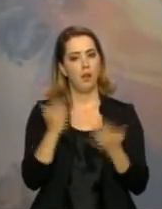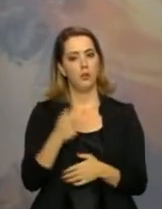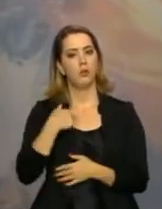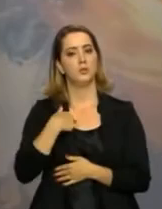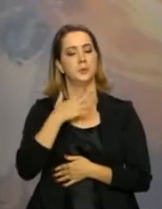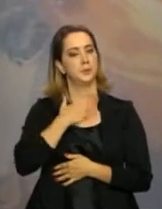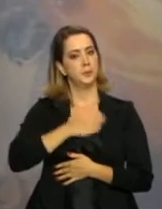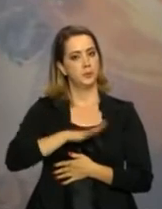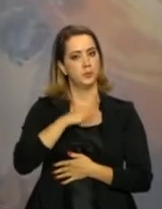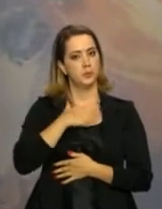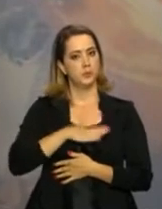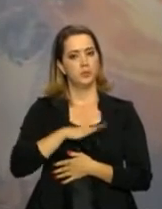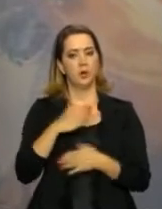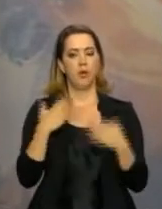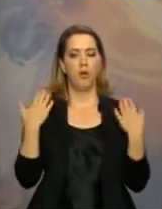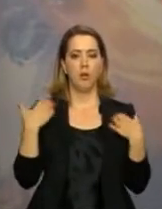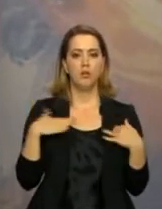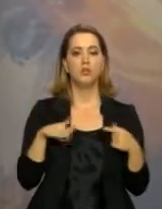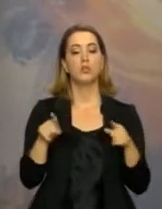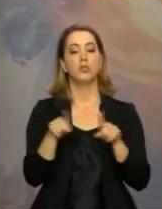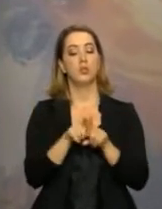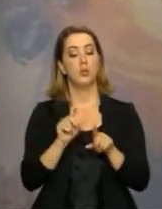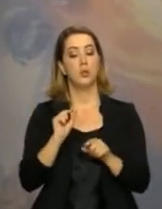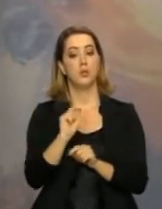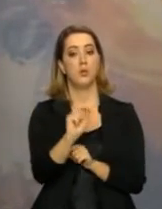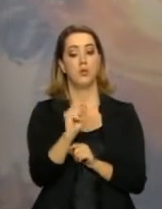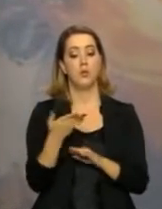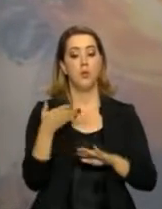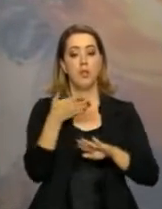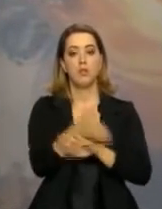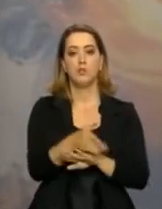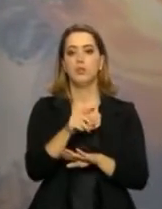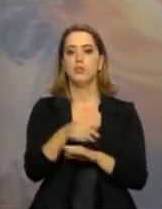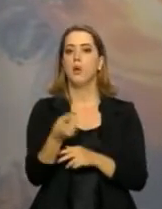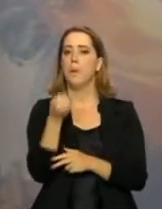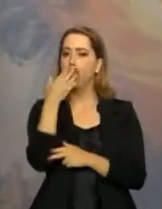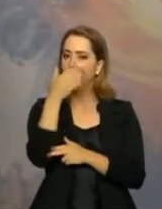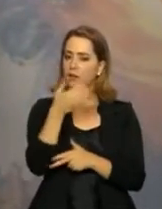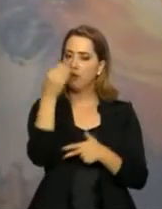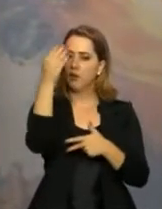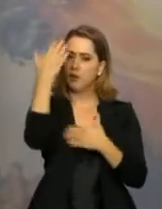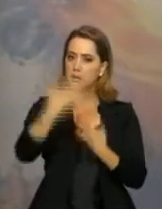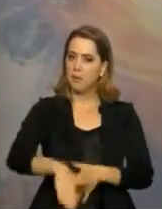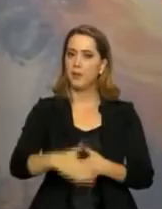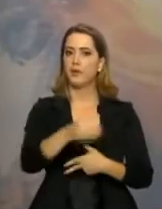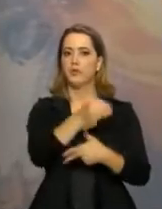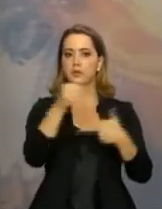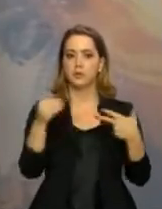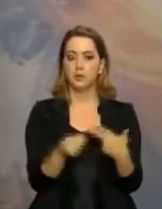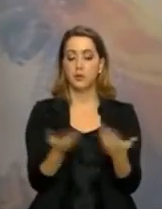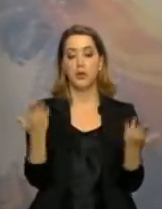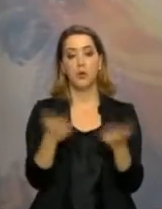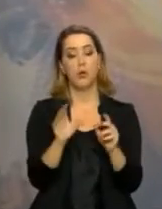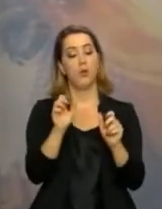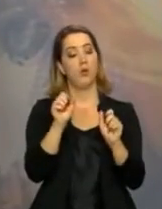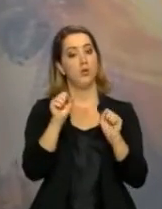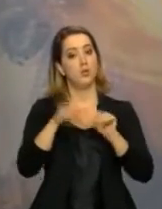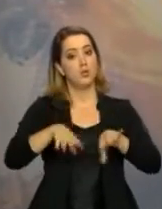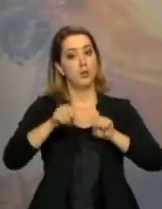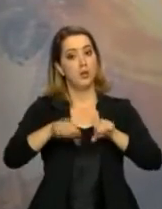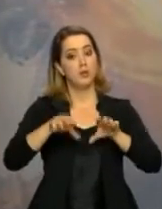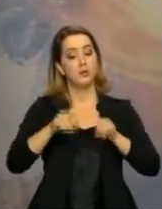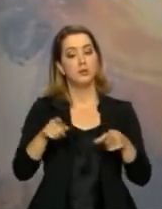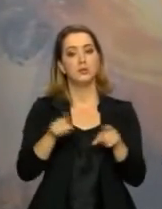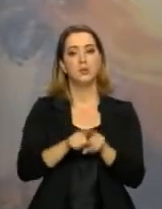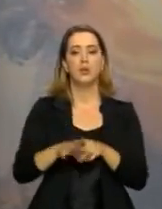mais, comer bem, descansar bastante para fazer bem na prova. E o aulão foi mais para relembrar de algumas